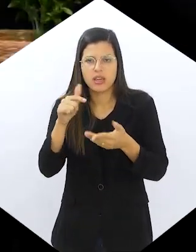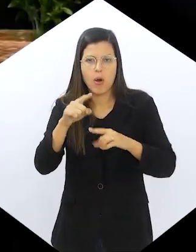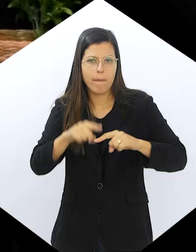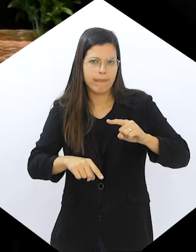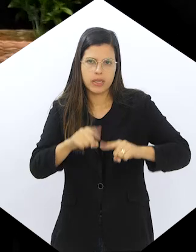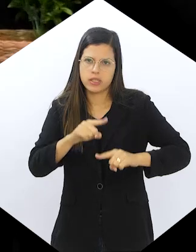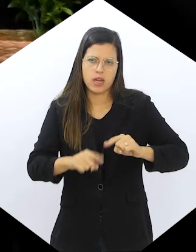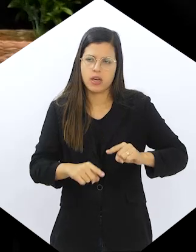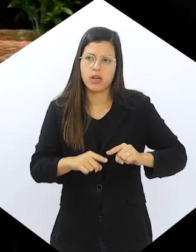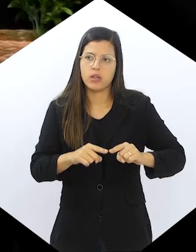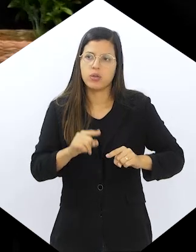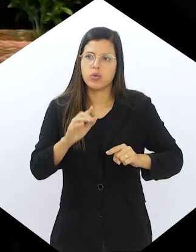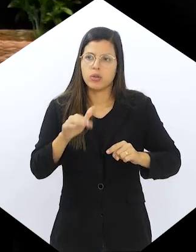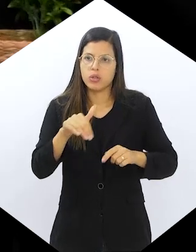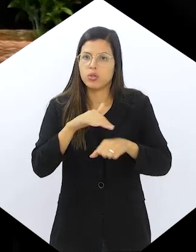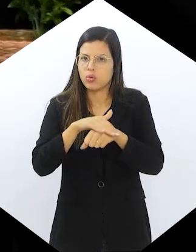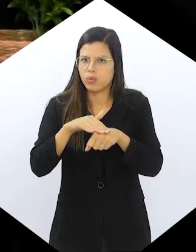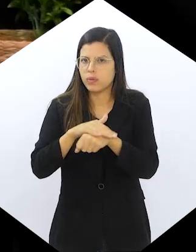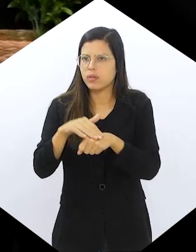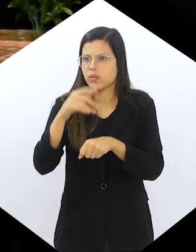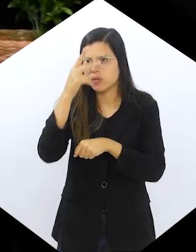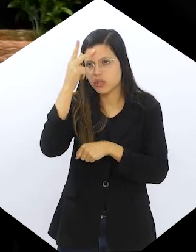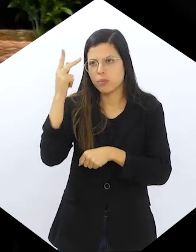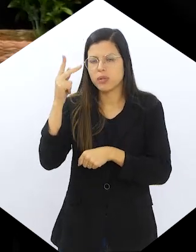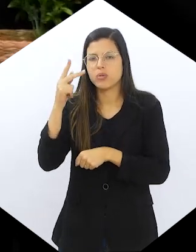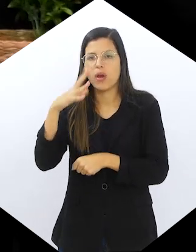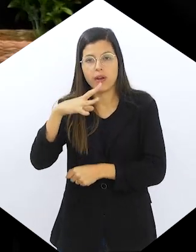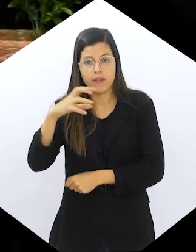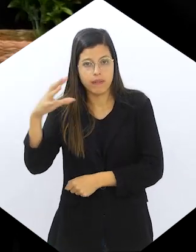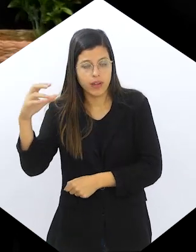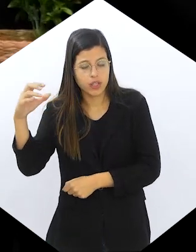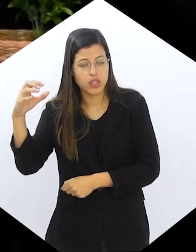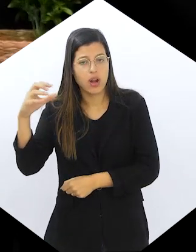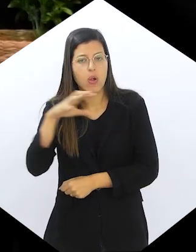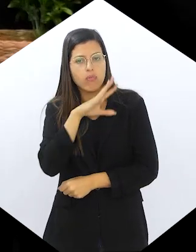pessoas que já viajaram com o animal na cabine,